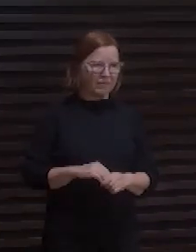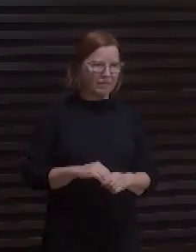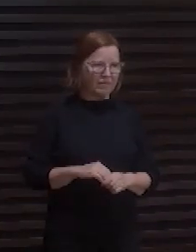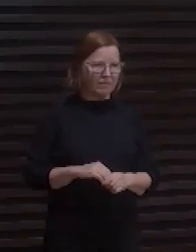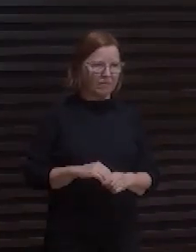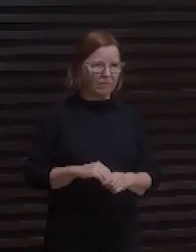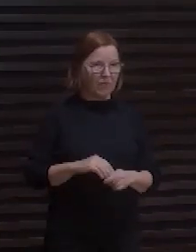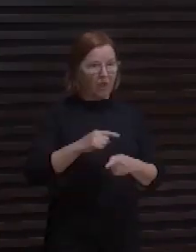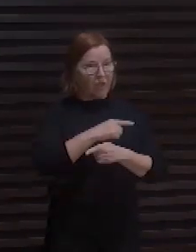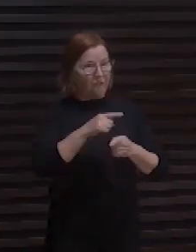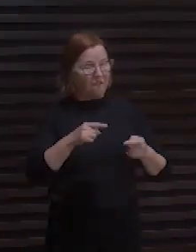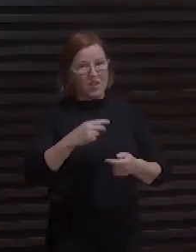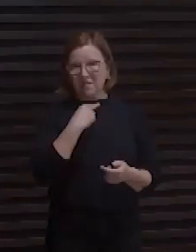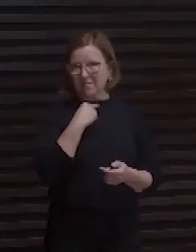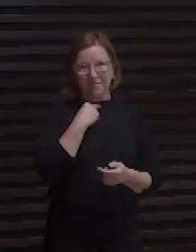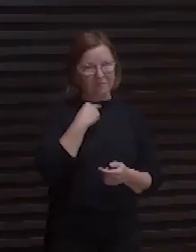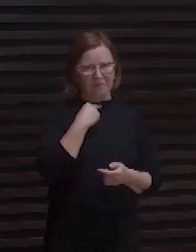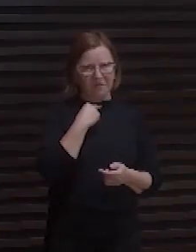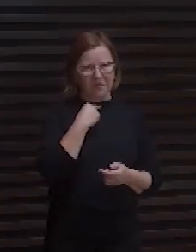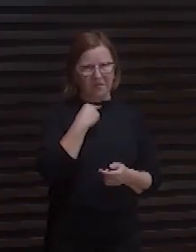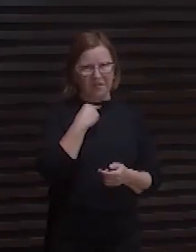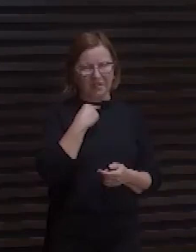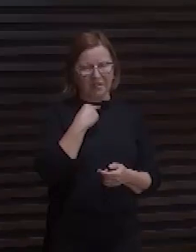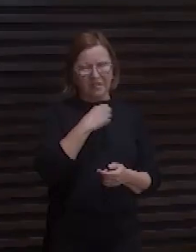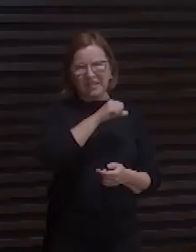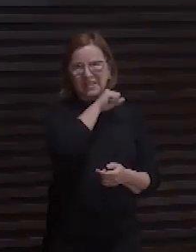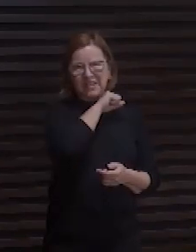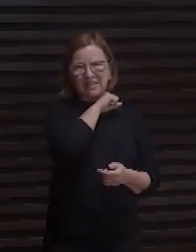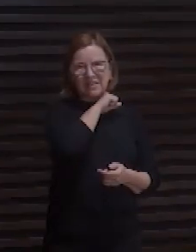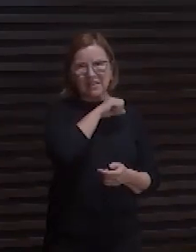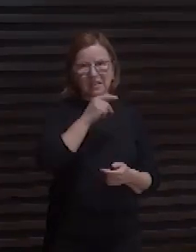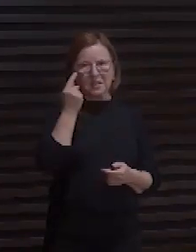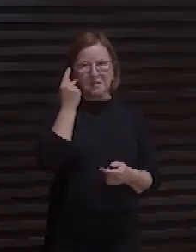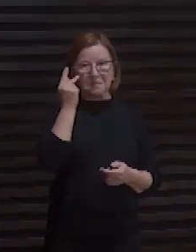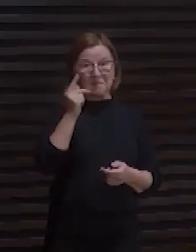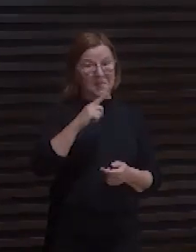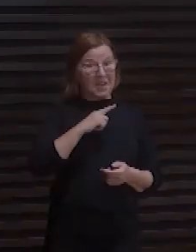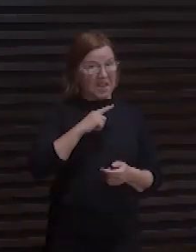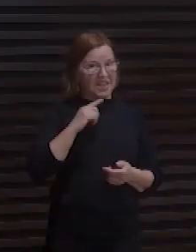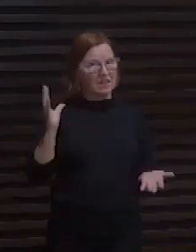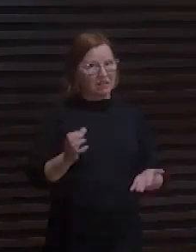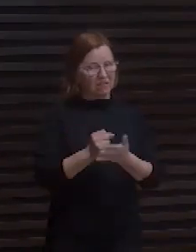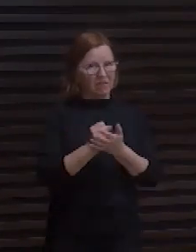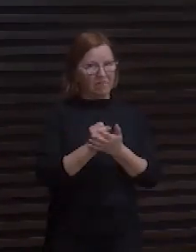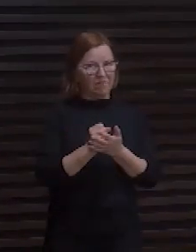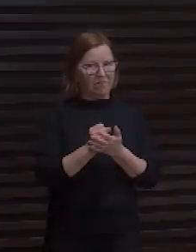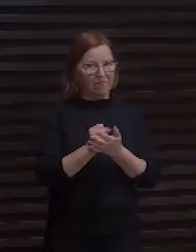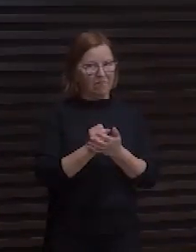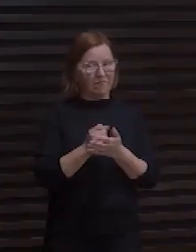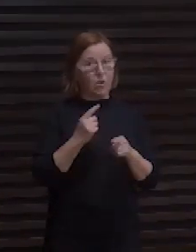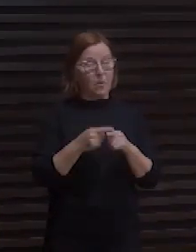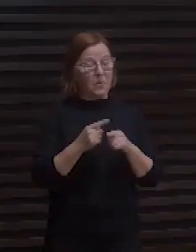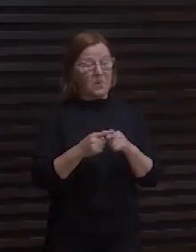Você não pode se sacrificar para obter a salvação, porque isto é